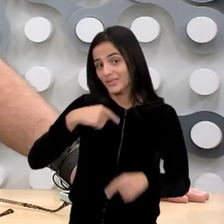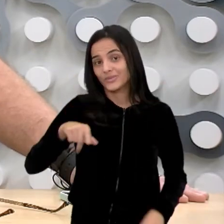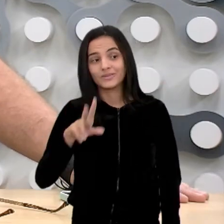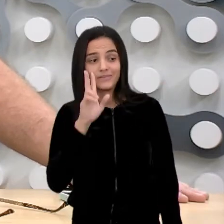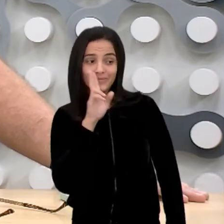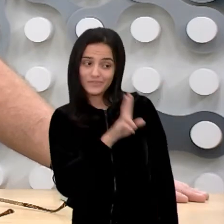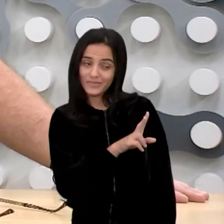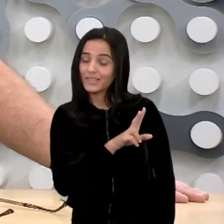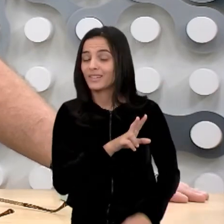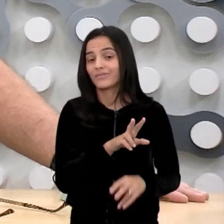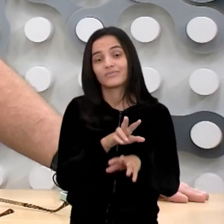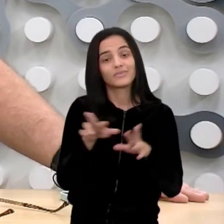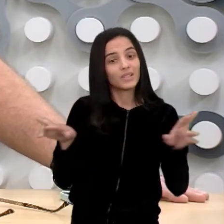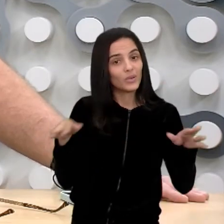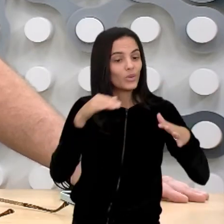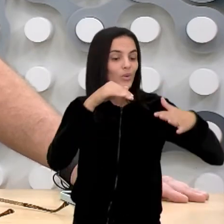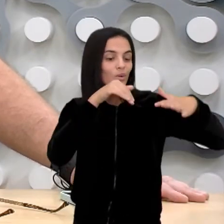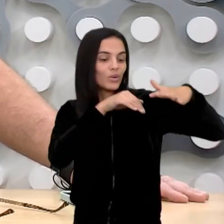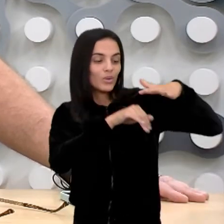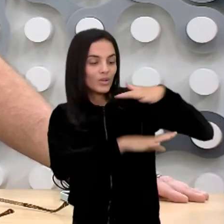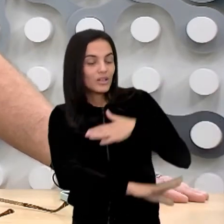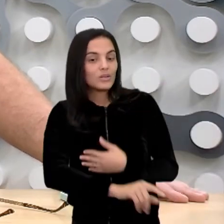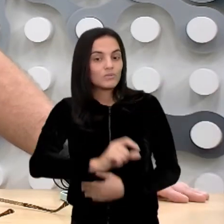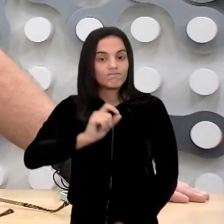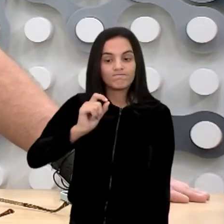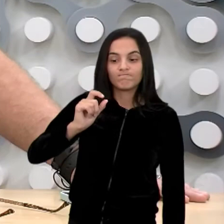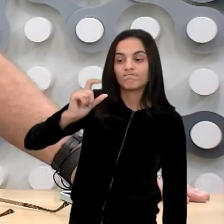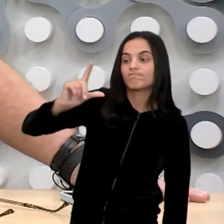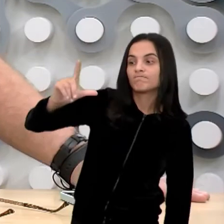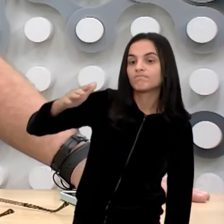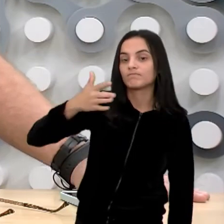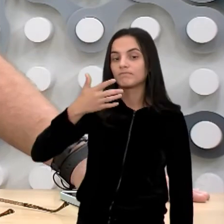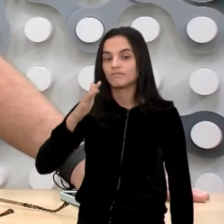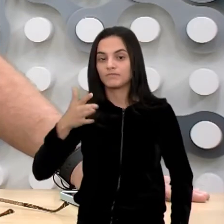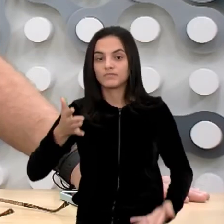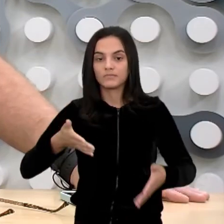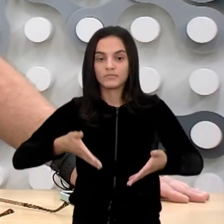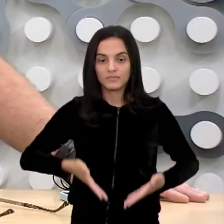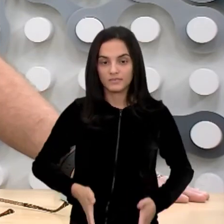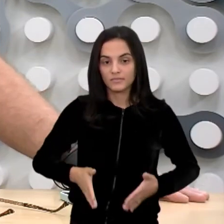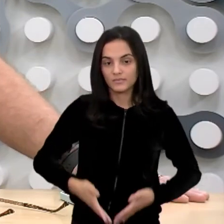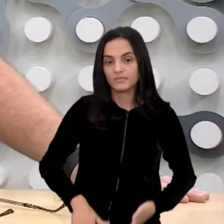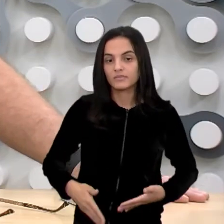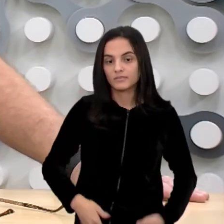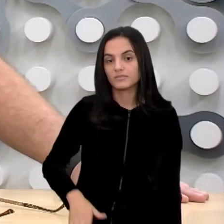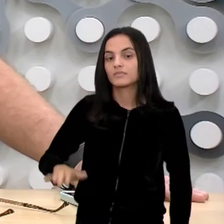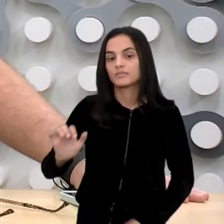por exemplo, um dado aí do aumento, né, médio aí de Pernambuco, que é um